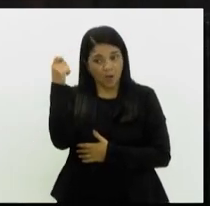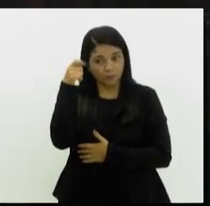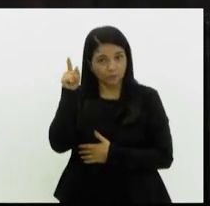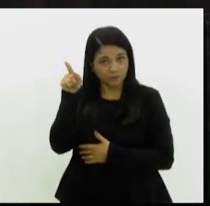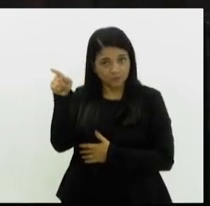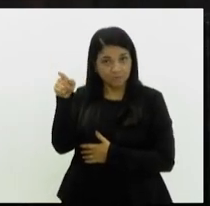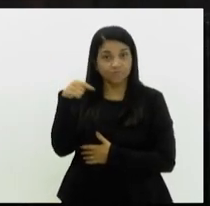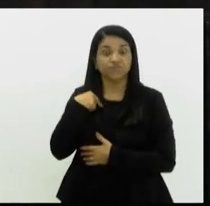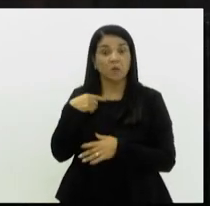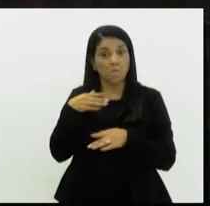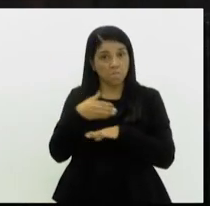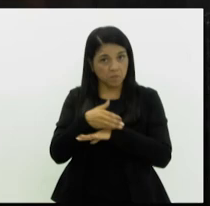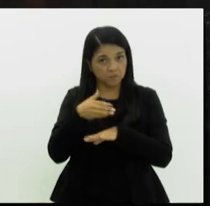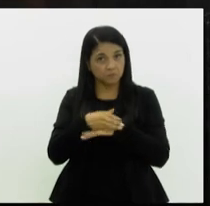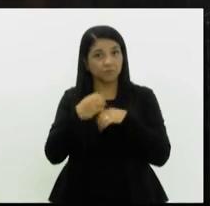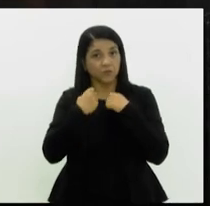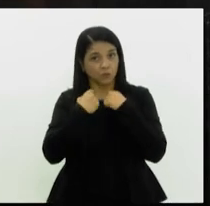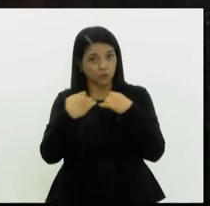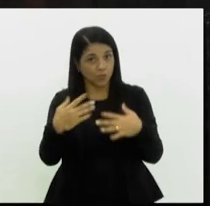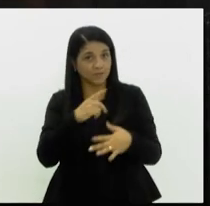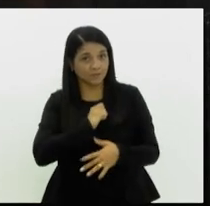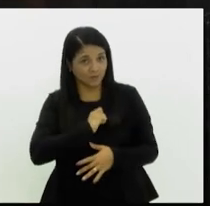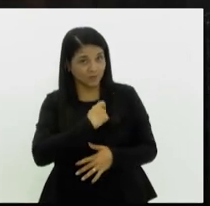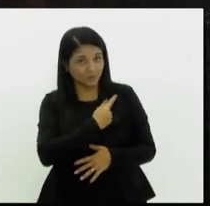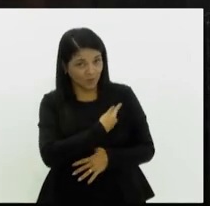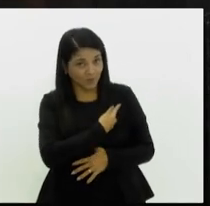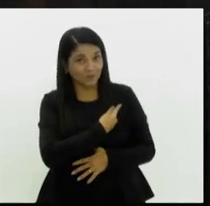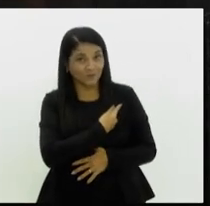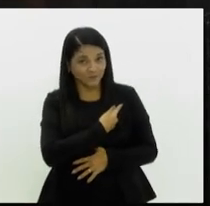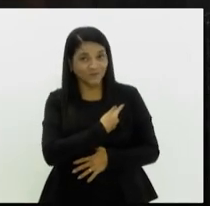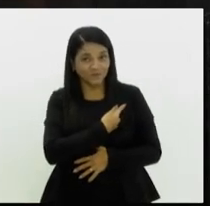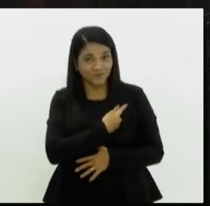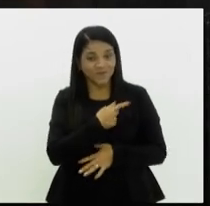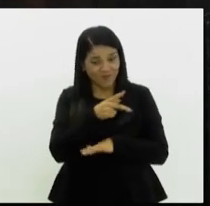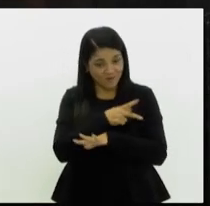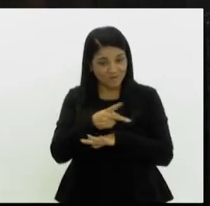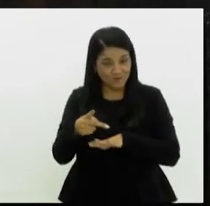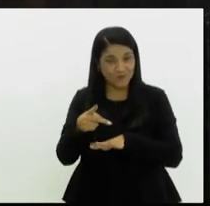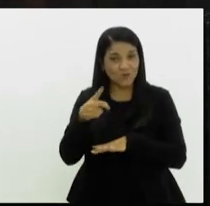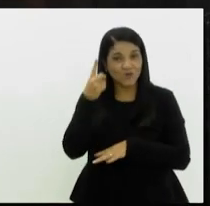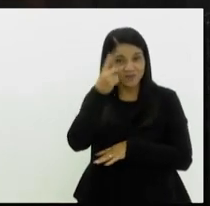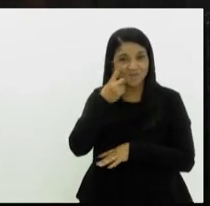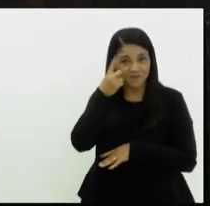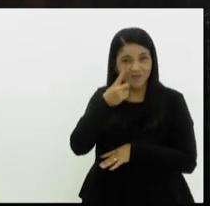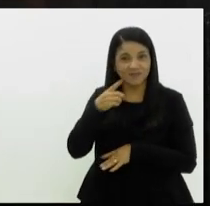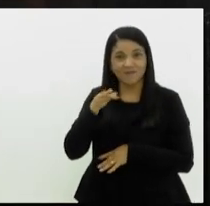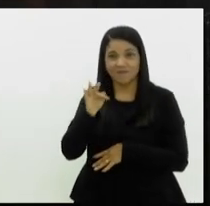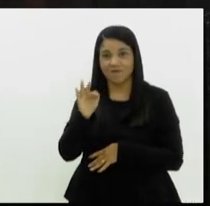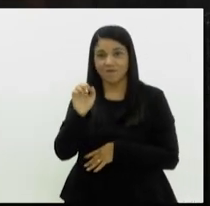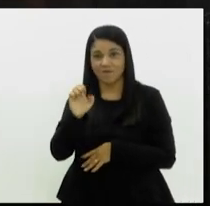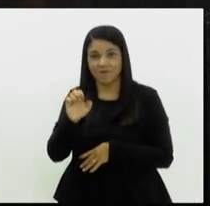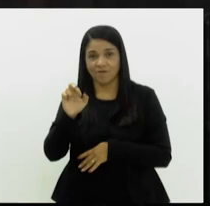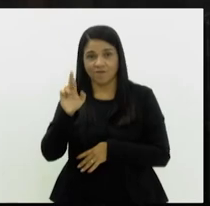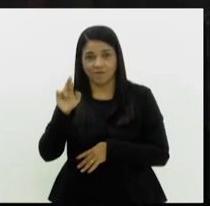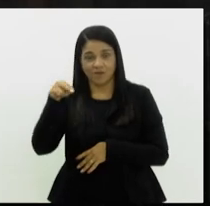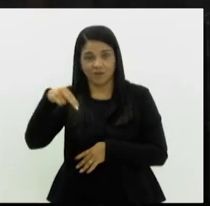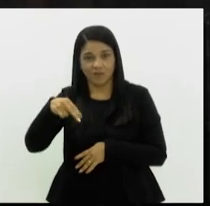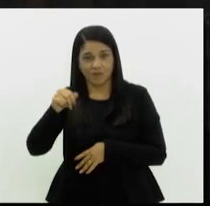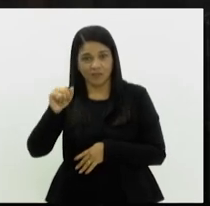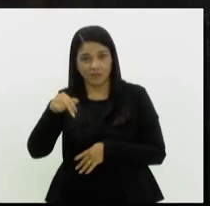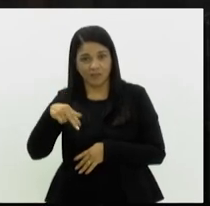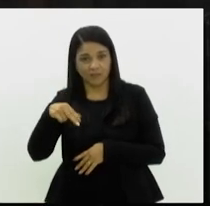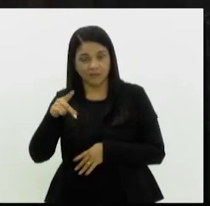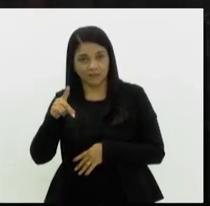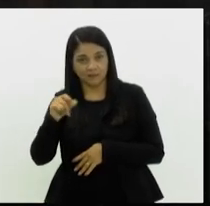aqui em São Gonçalo, no Rio de Janeiro. A deputada gaúcha esteve em São Gonçalo, a nosso pedido, a nosso contato,